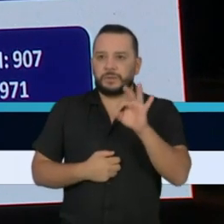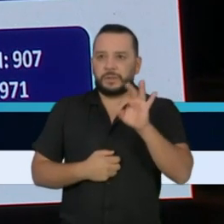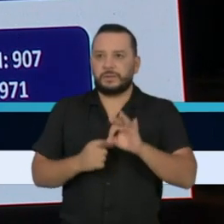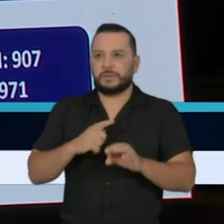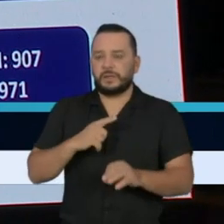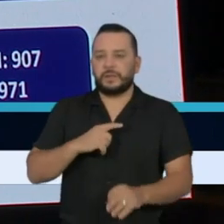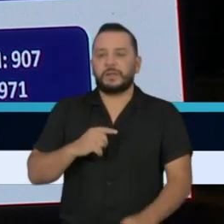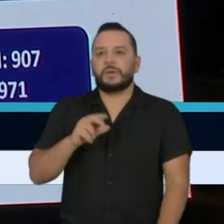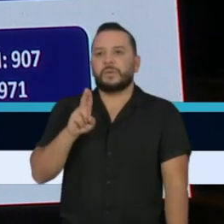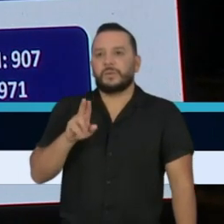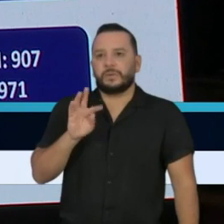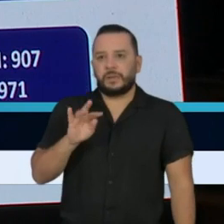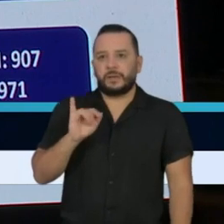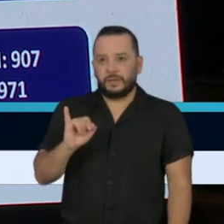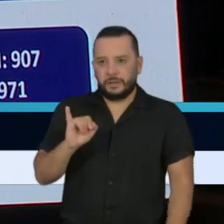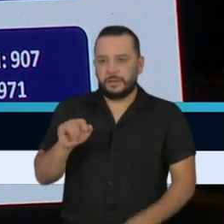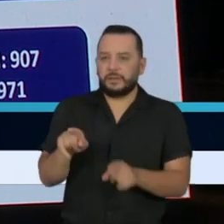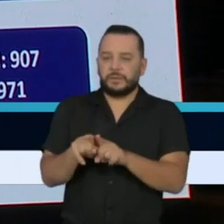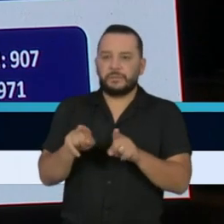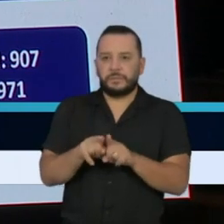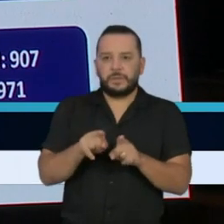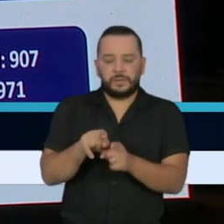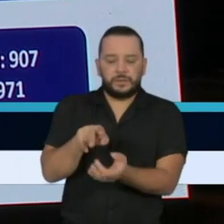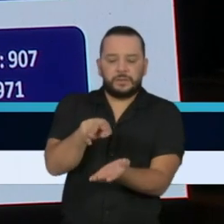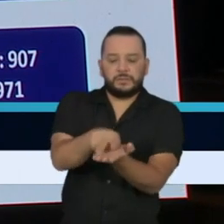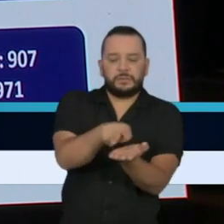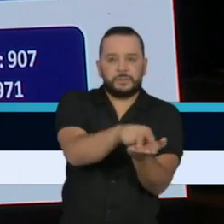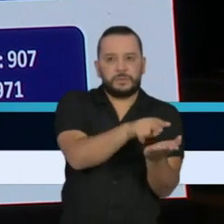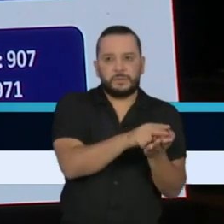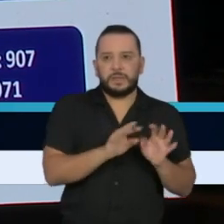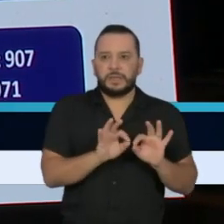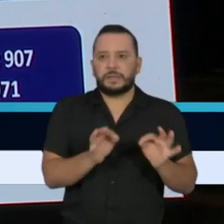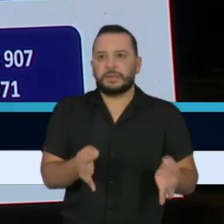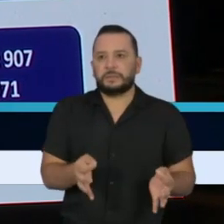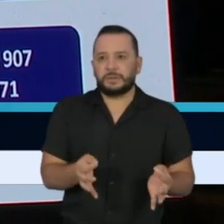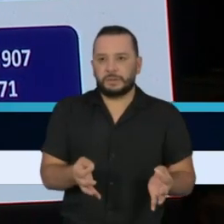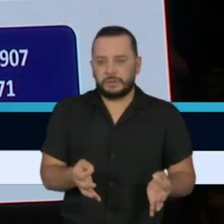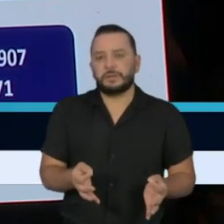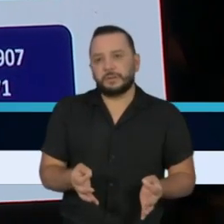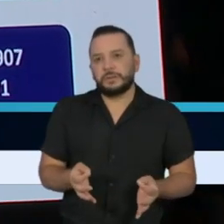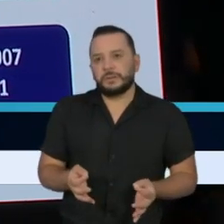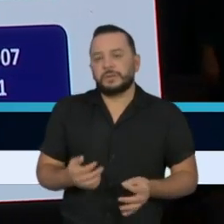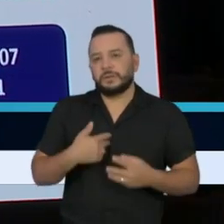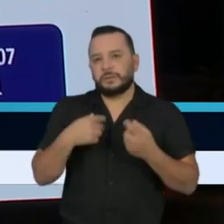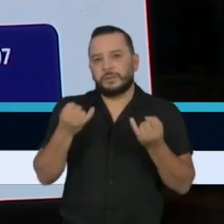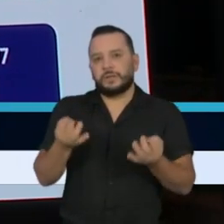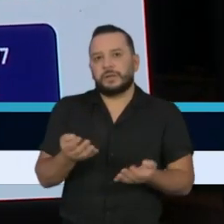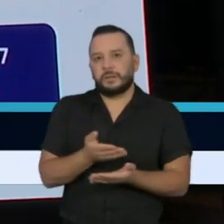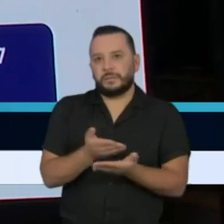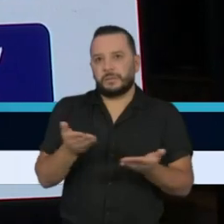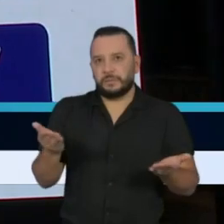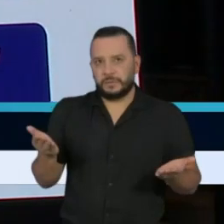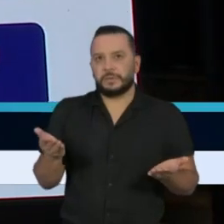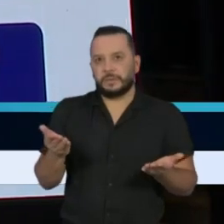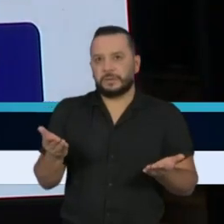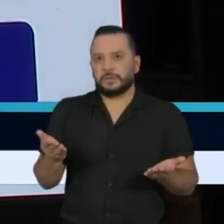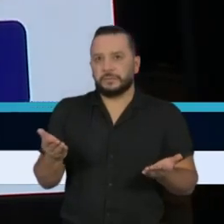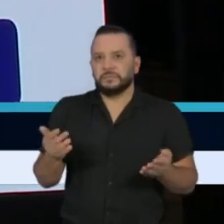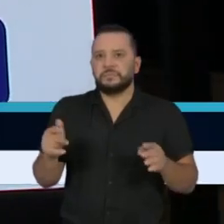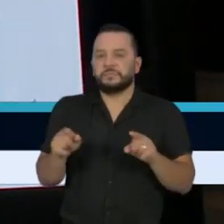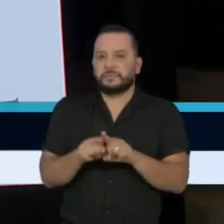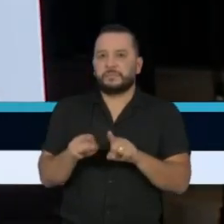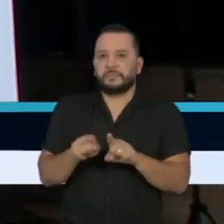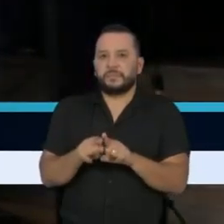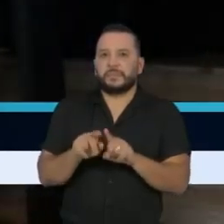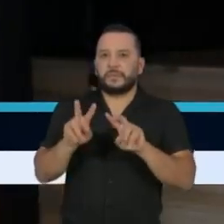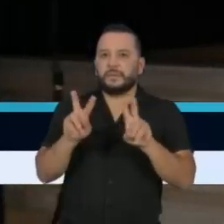e enfermarias. Isto era o que eu tinha para vocês, além da questão do fique